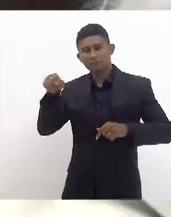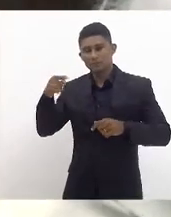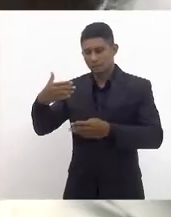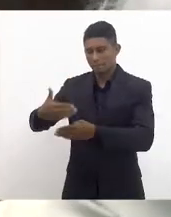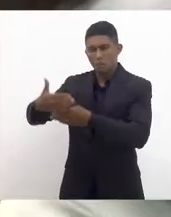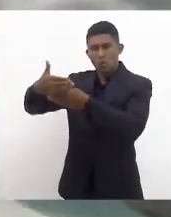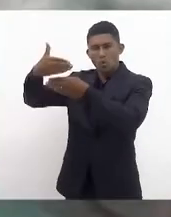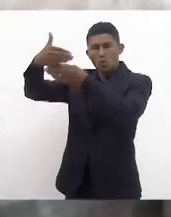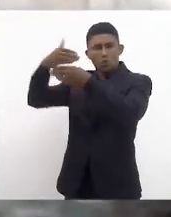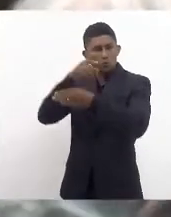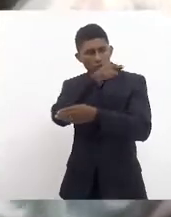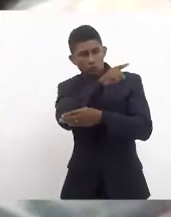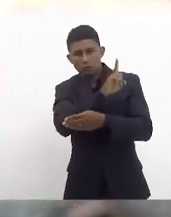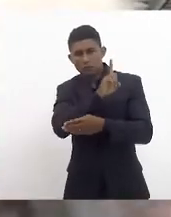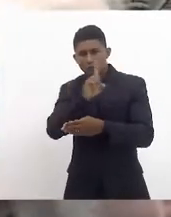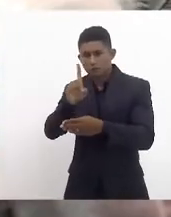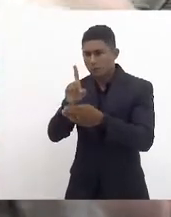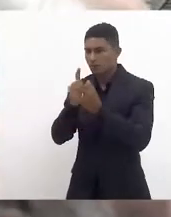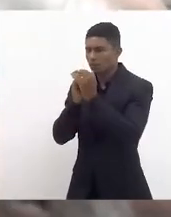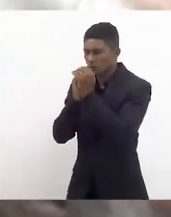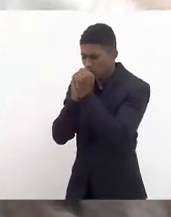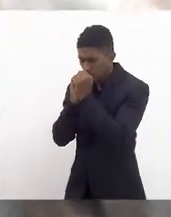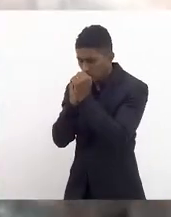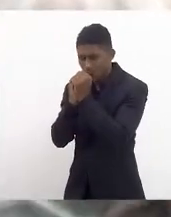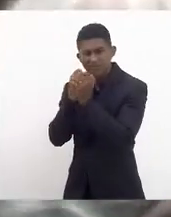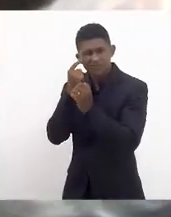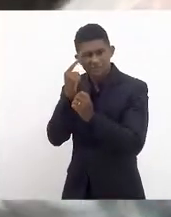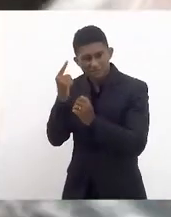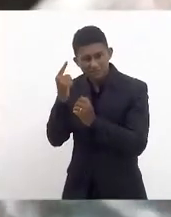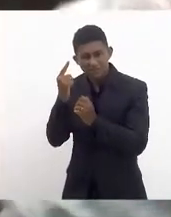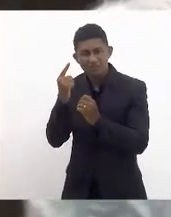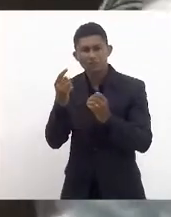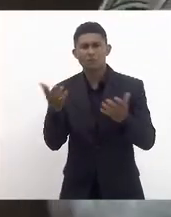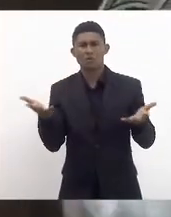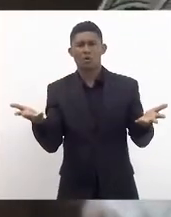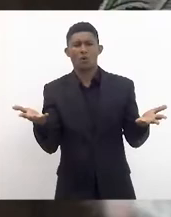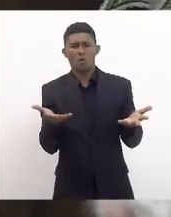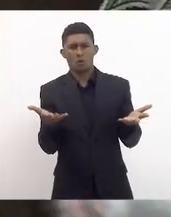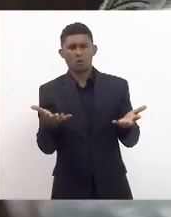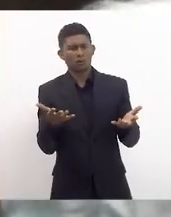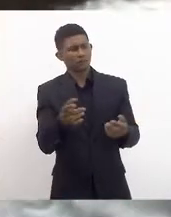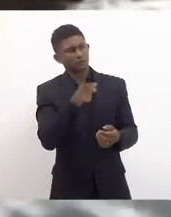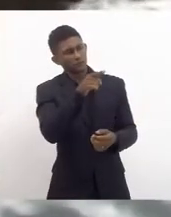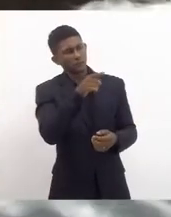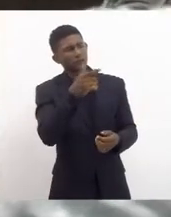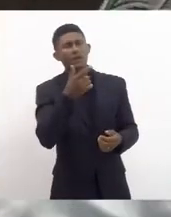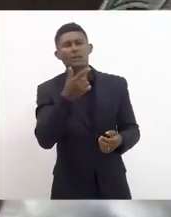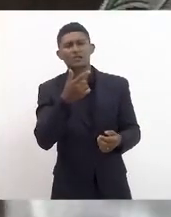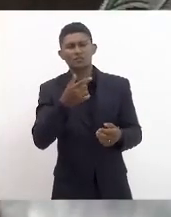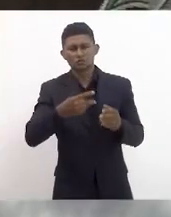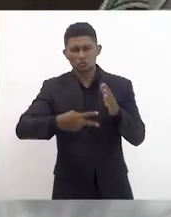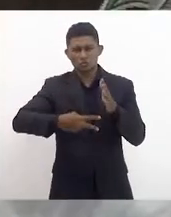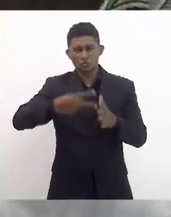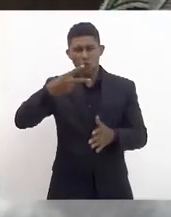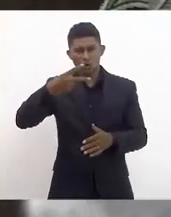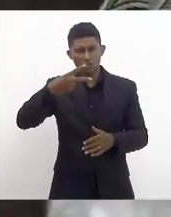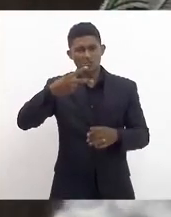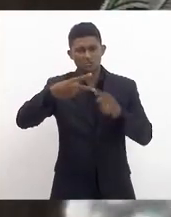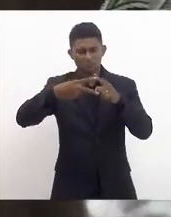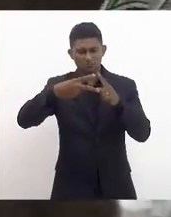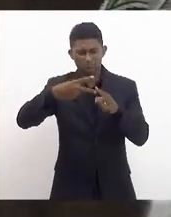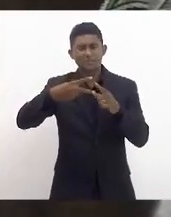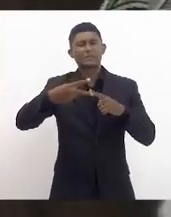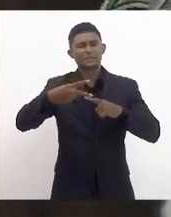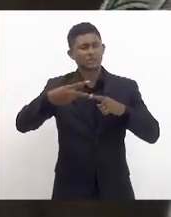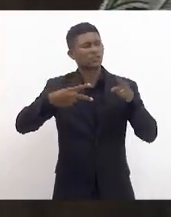certamente com energias renovadas e espírito renovado. Hoje interveio muito bem nas duas questões. Quero começar por